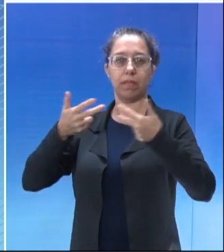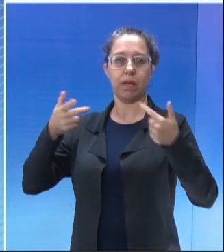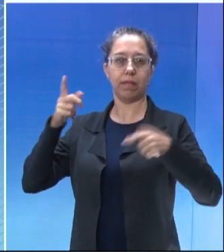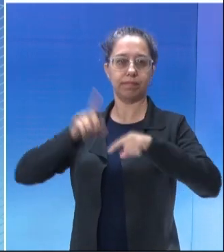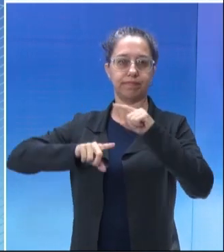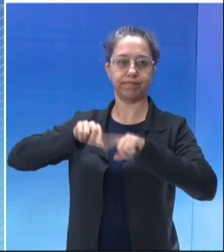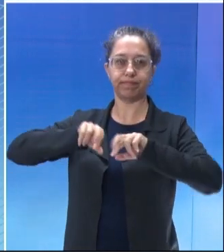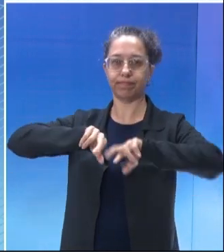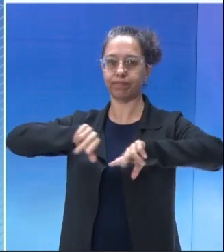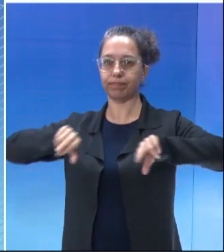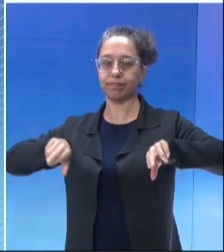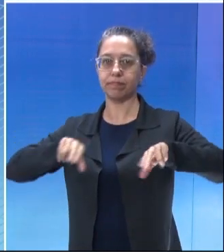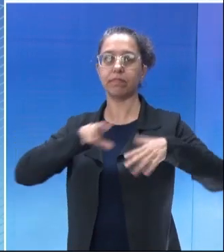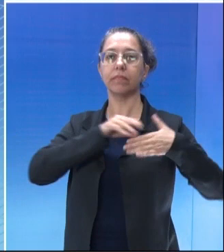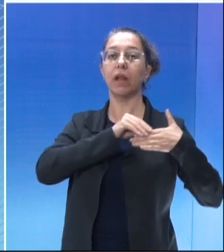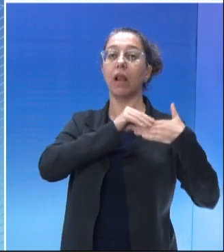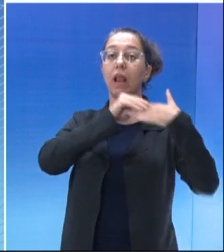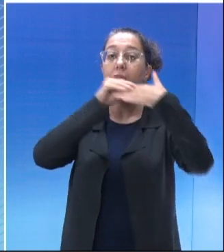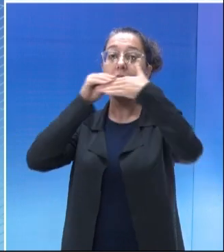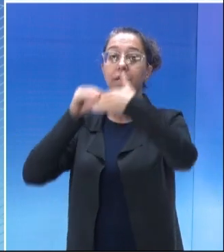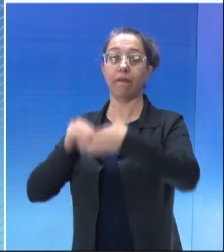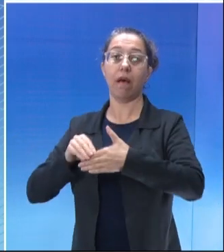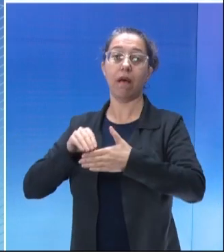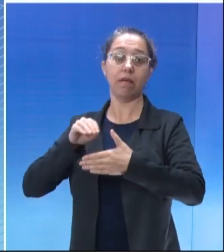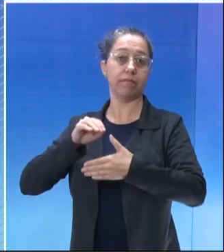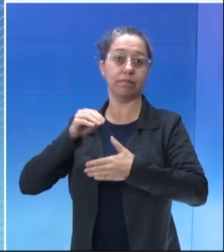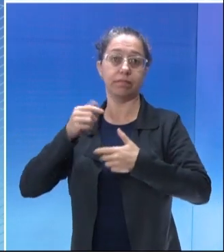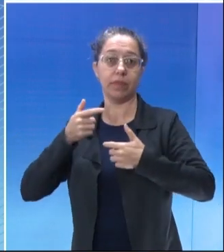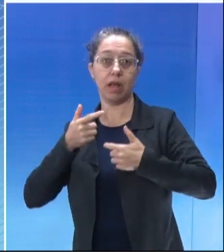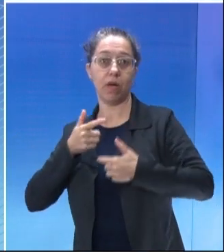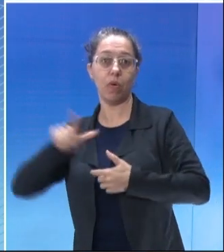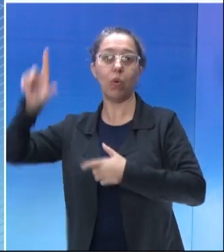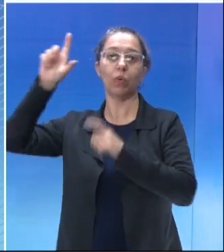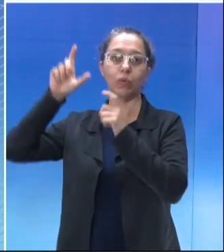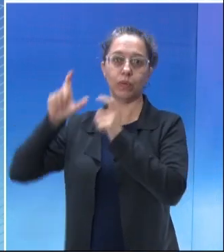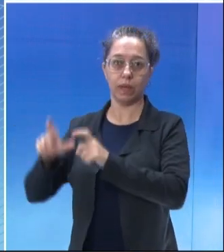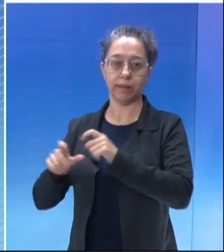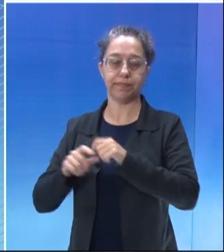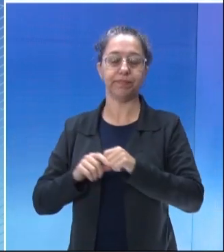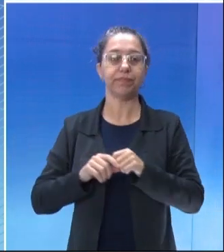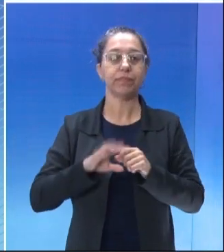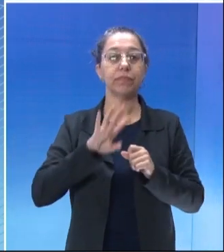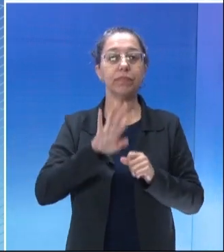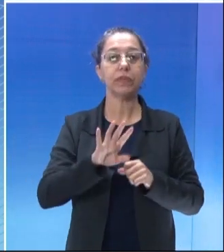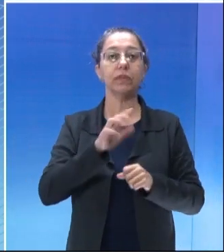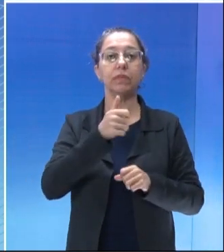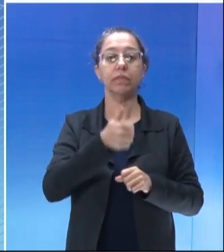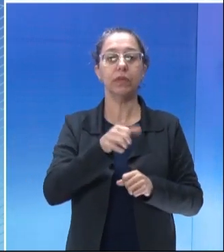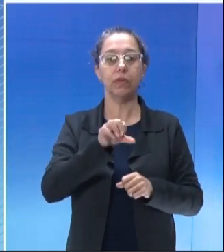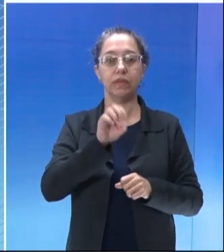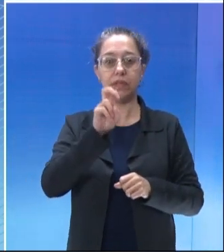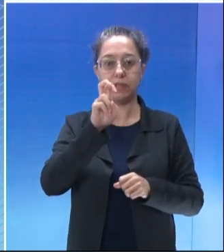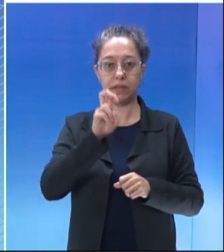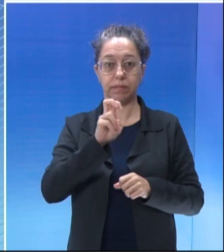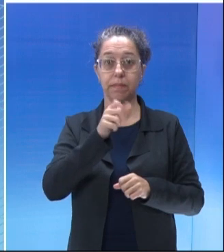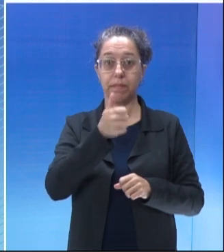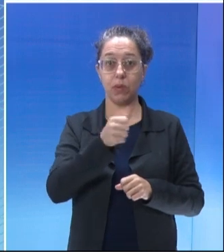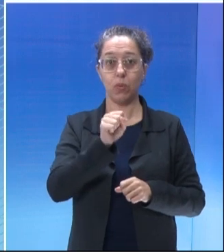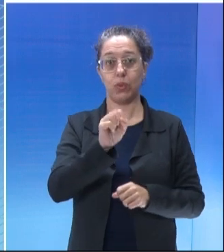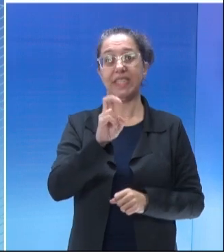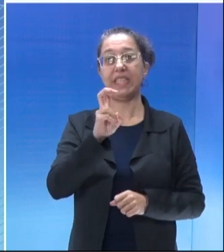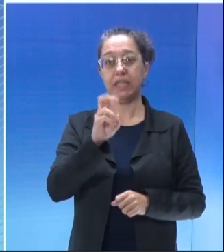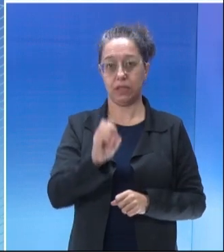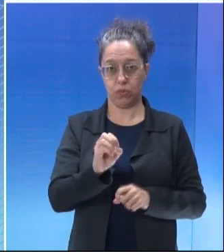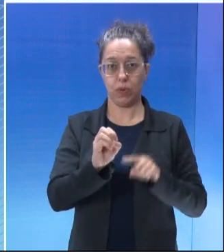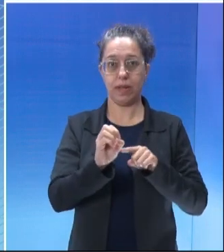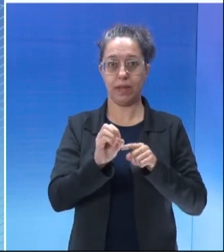essa preocupação inicial de distribuição de terras. Em 1850, nós estamos aí na metade